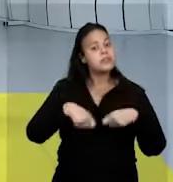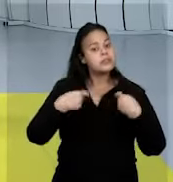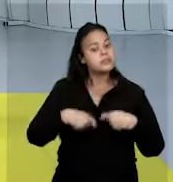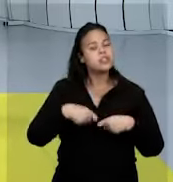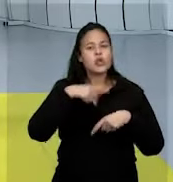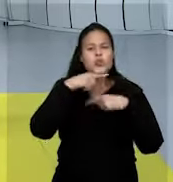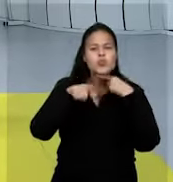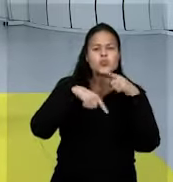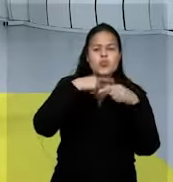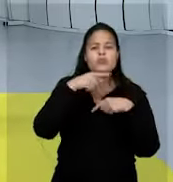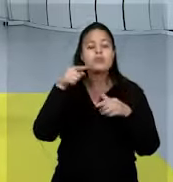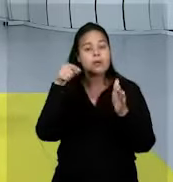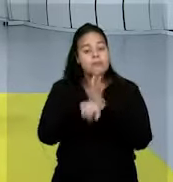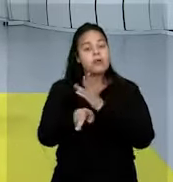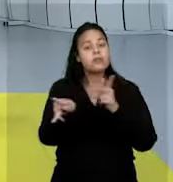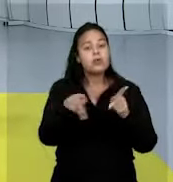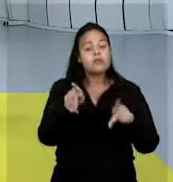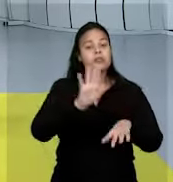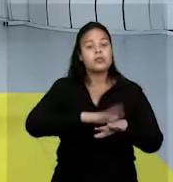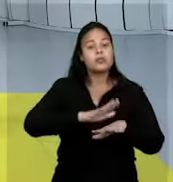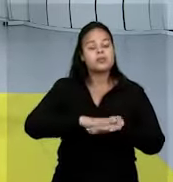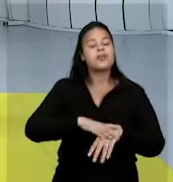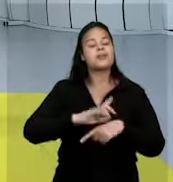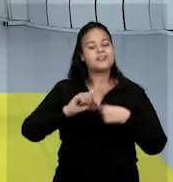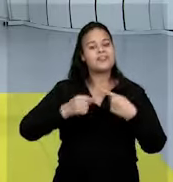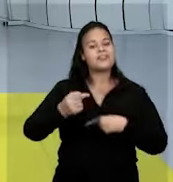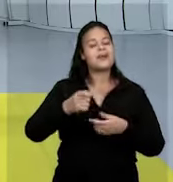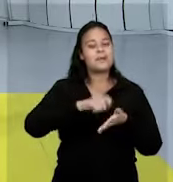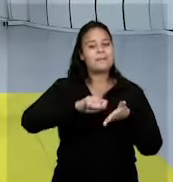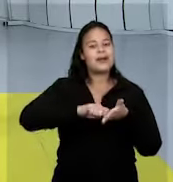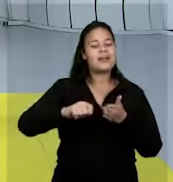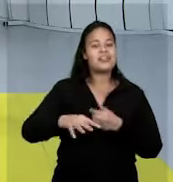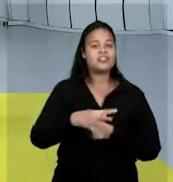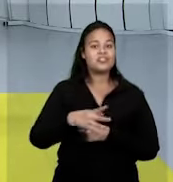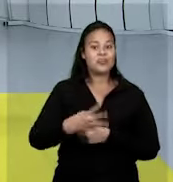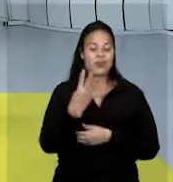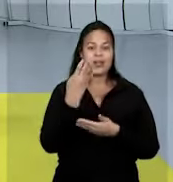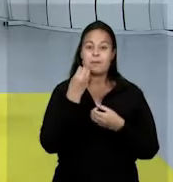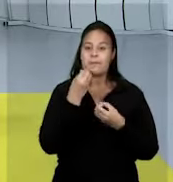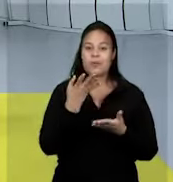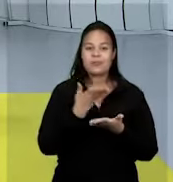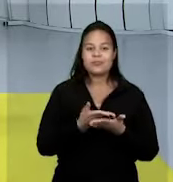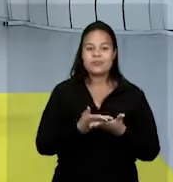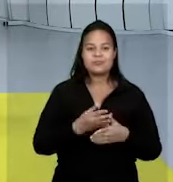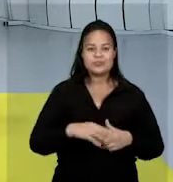tire as dúvidas com seu professor e nos vemos no PET 4. Bons estudos!